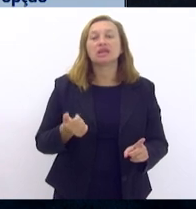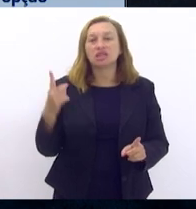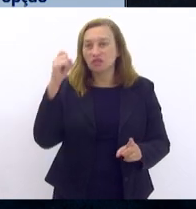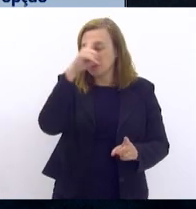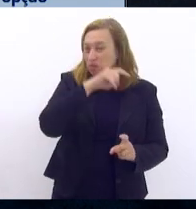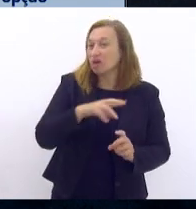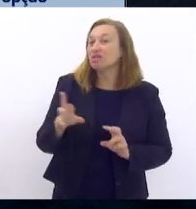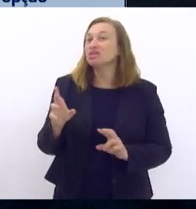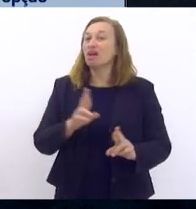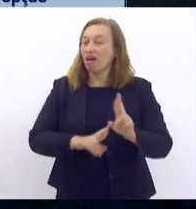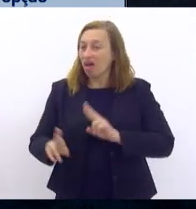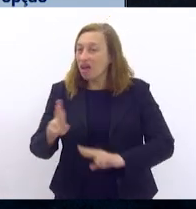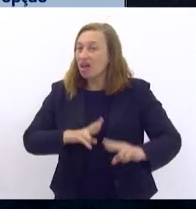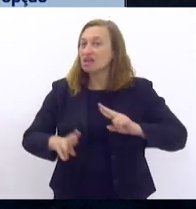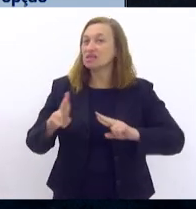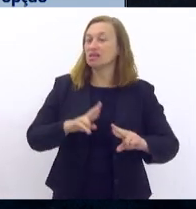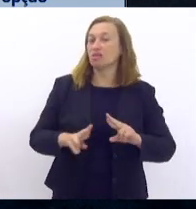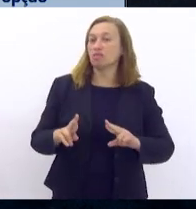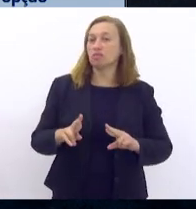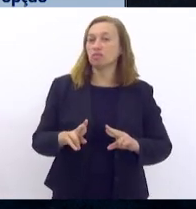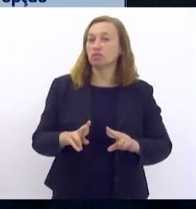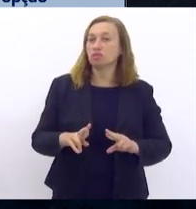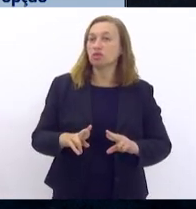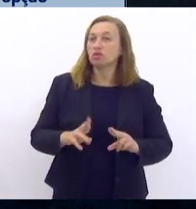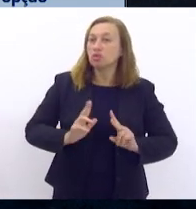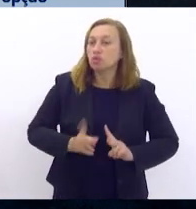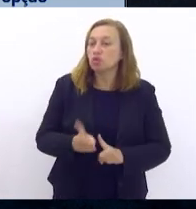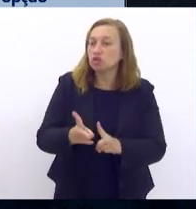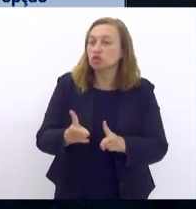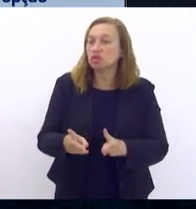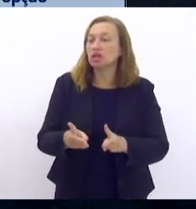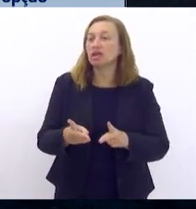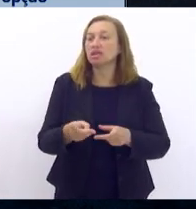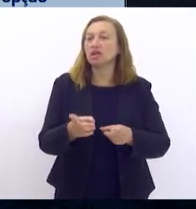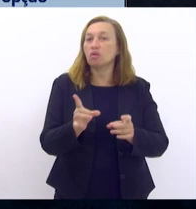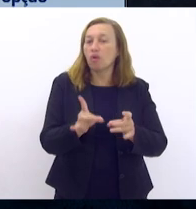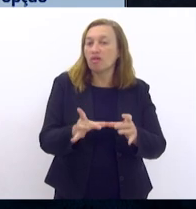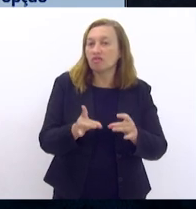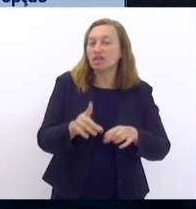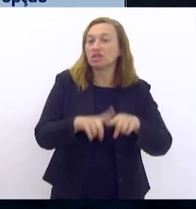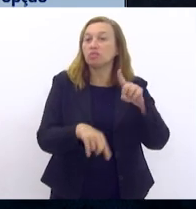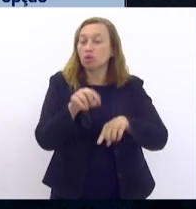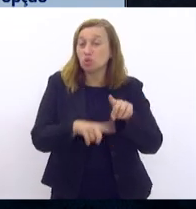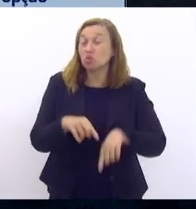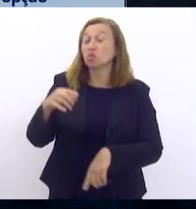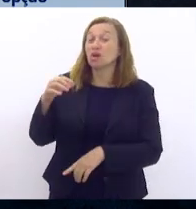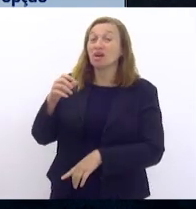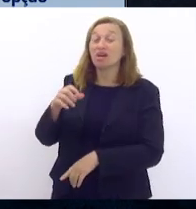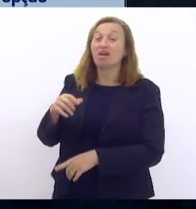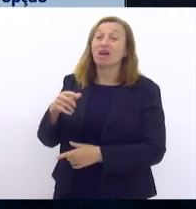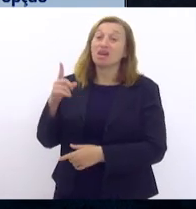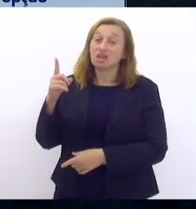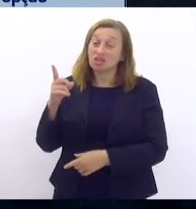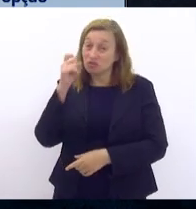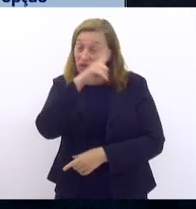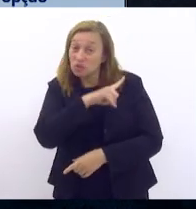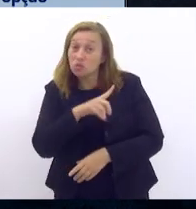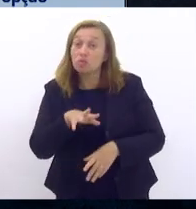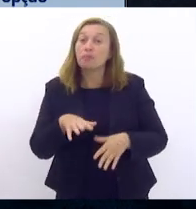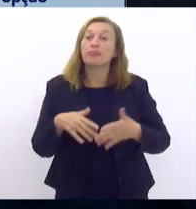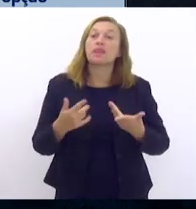de sobrevivência é com a comercialização de material é muito grande né E